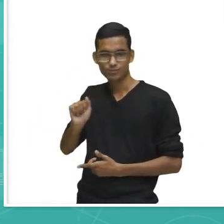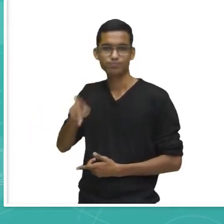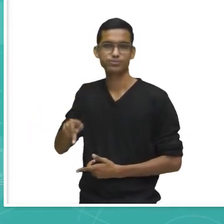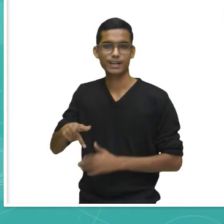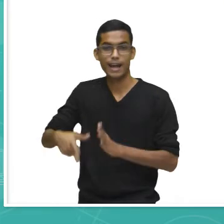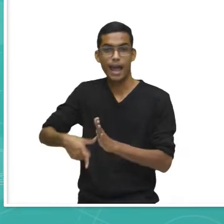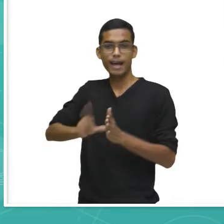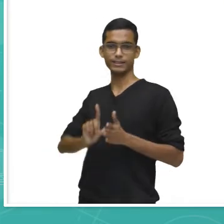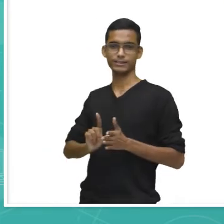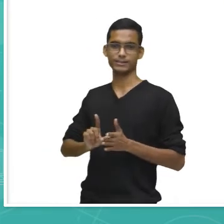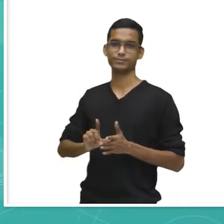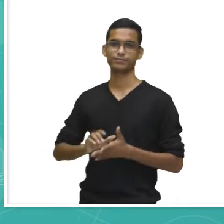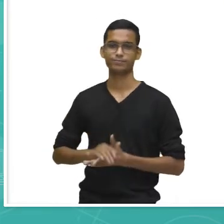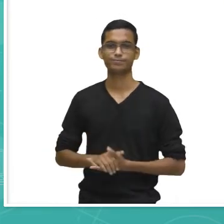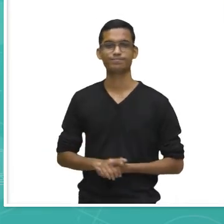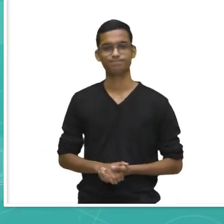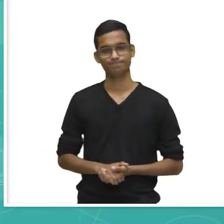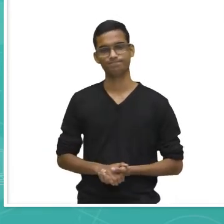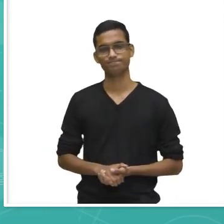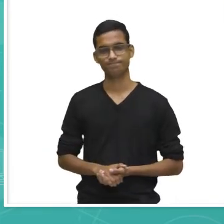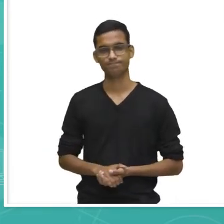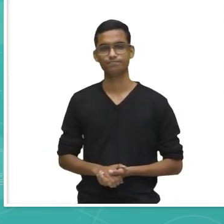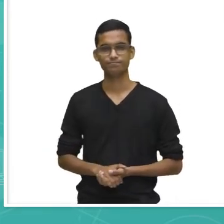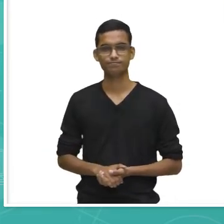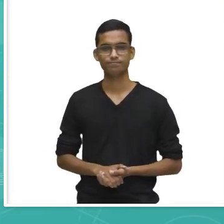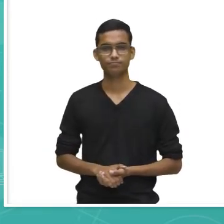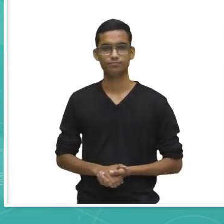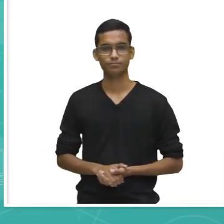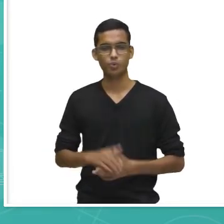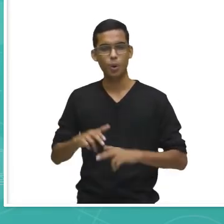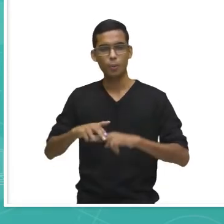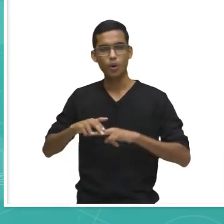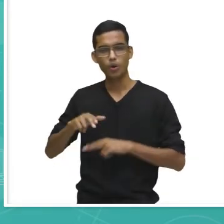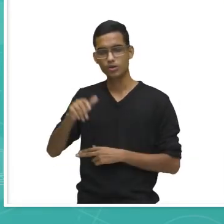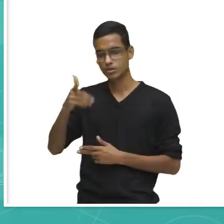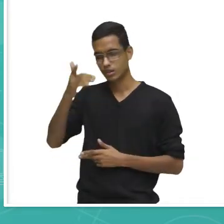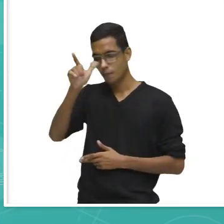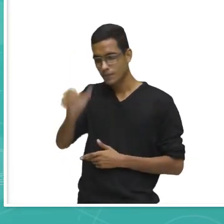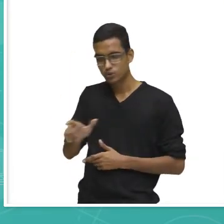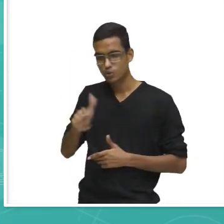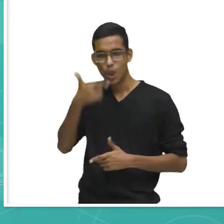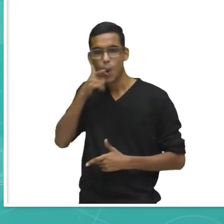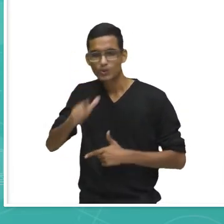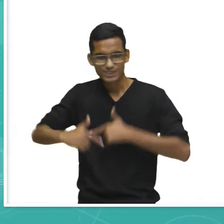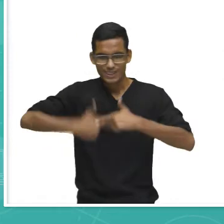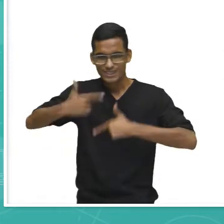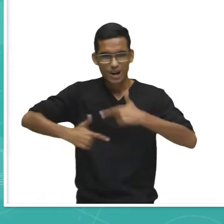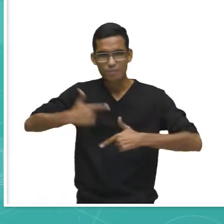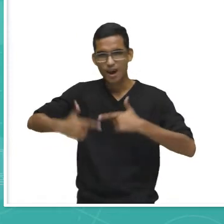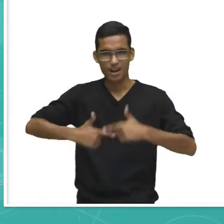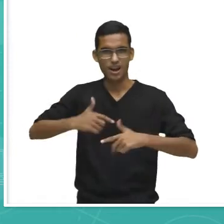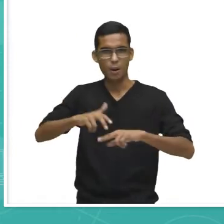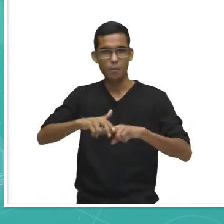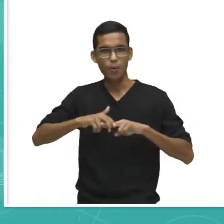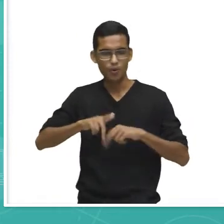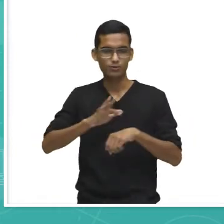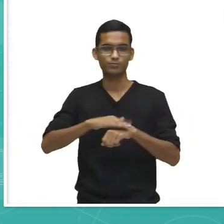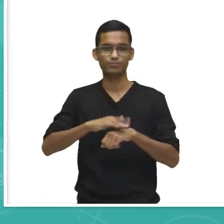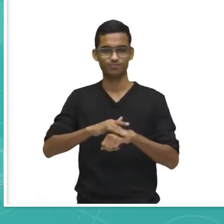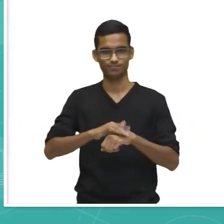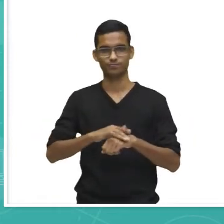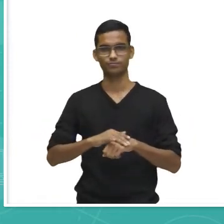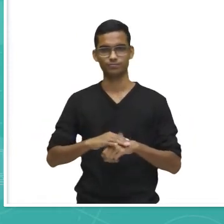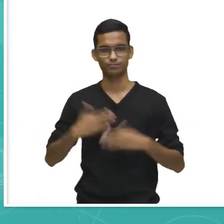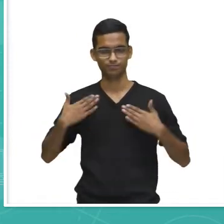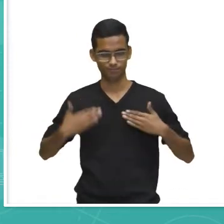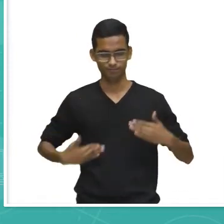por invalidez. Normalmente, às vezes, a gente acha que isso não é sério, mas se o profissional não cuidar, pode